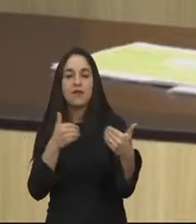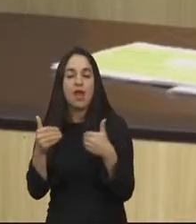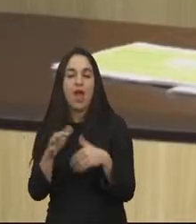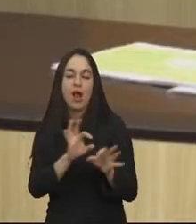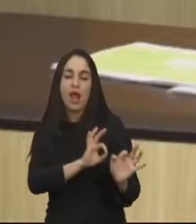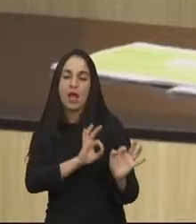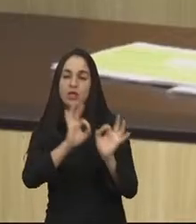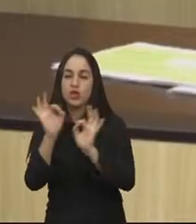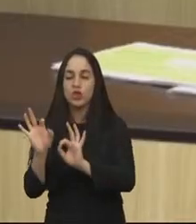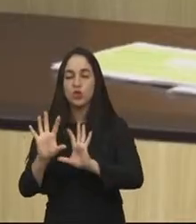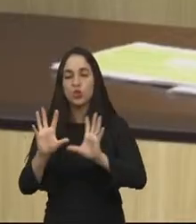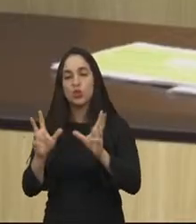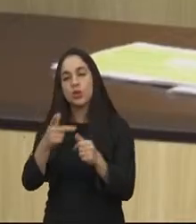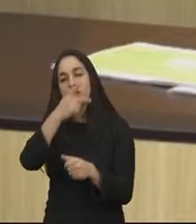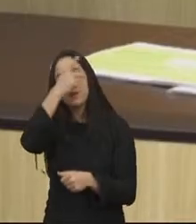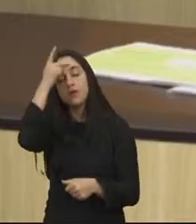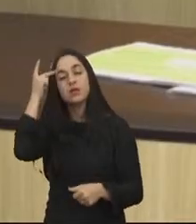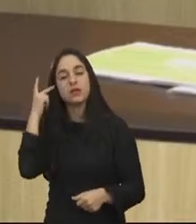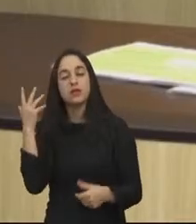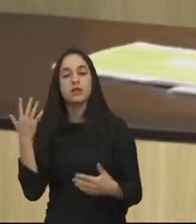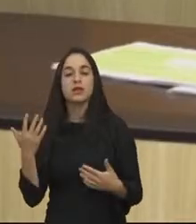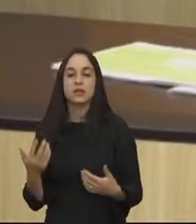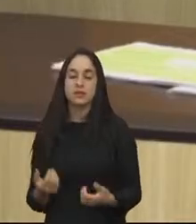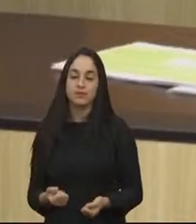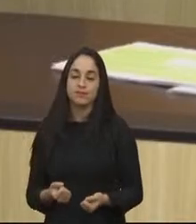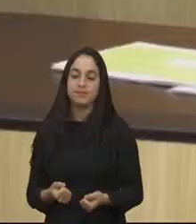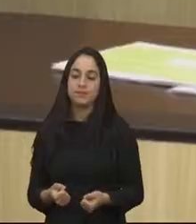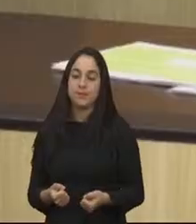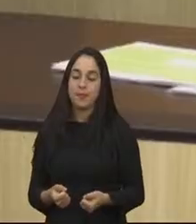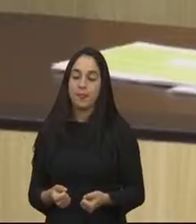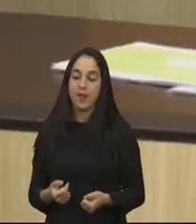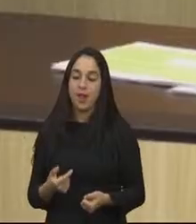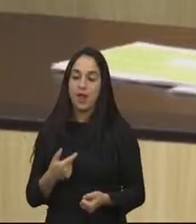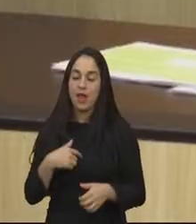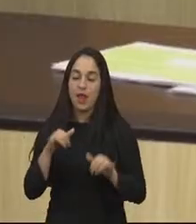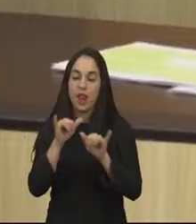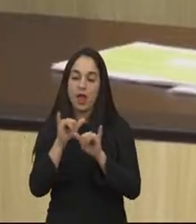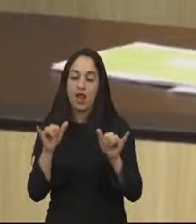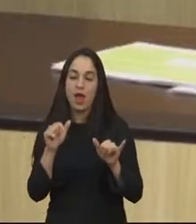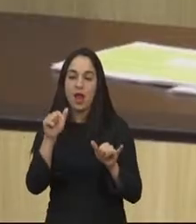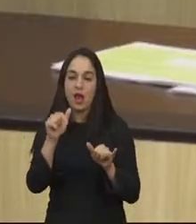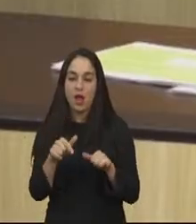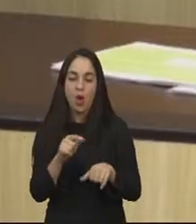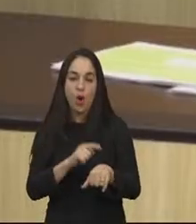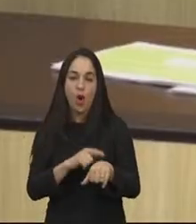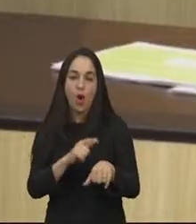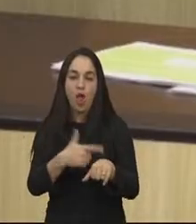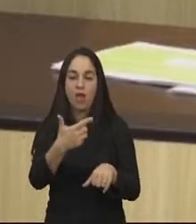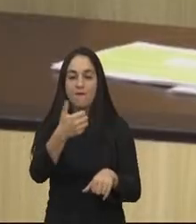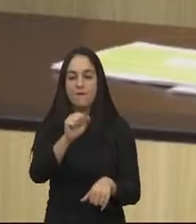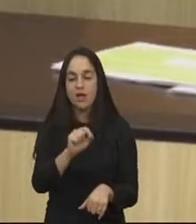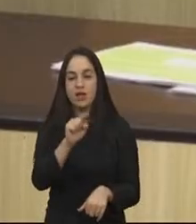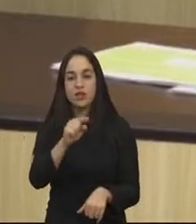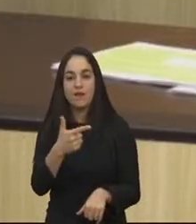internautas, todos os telespectadores que nos acompanham, e declaro, às